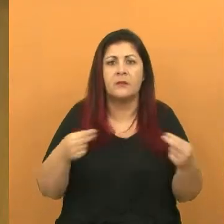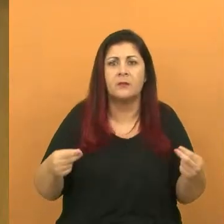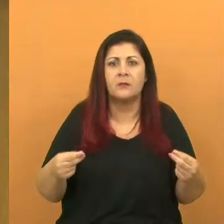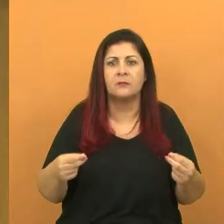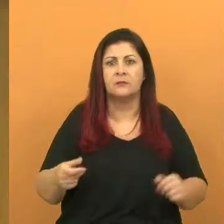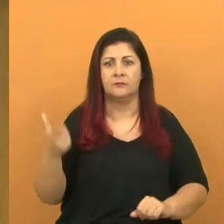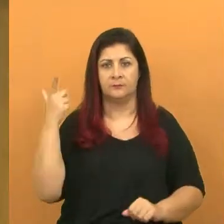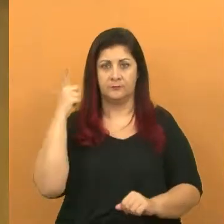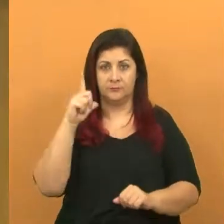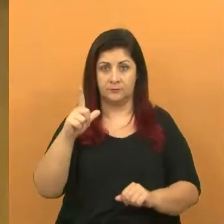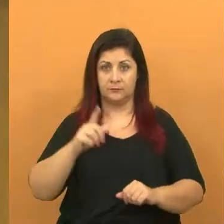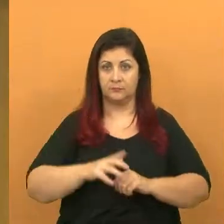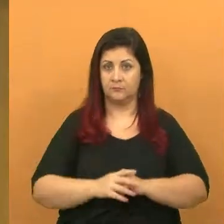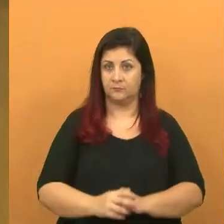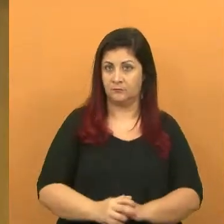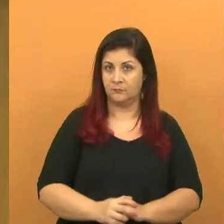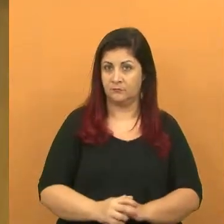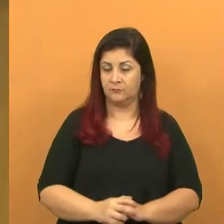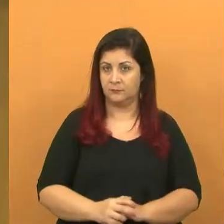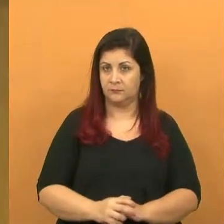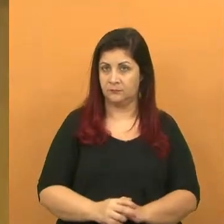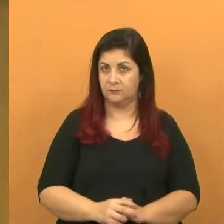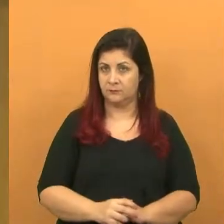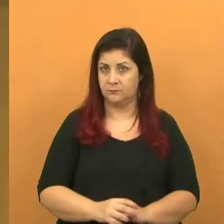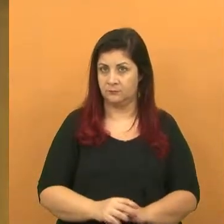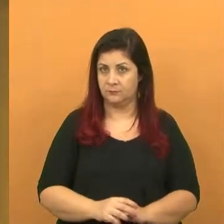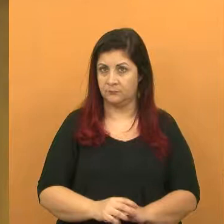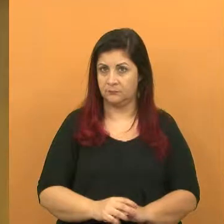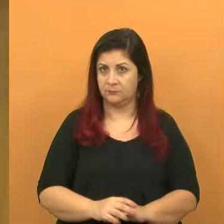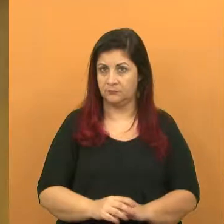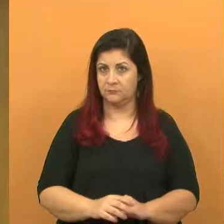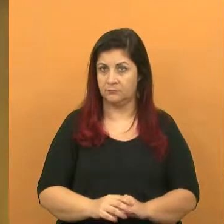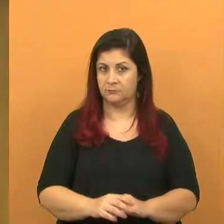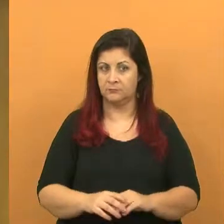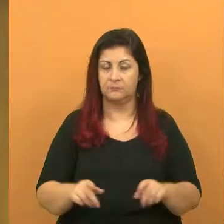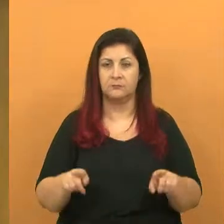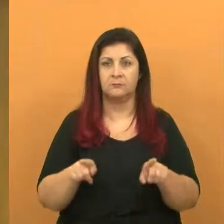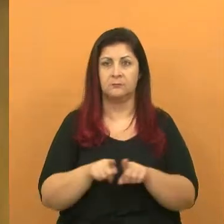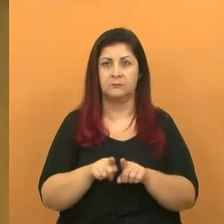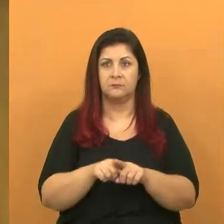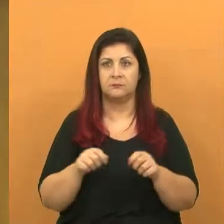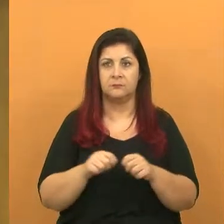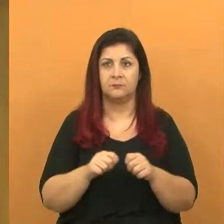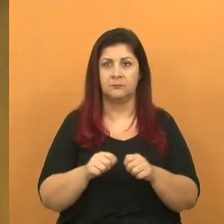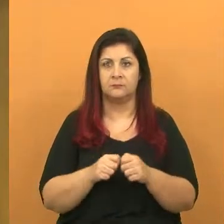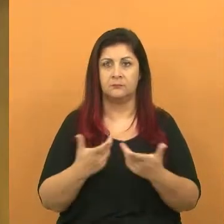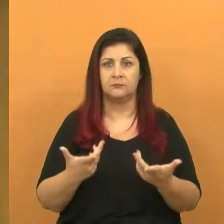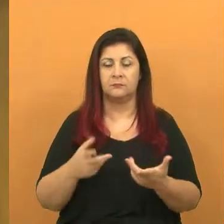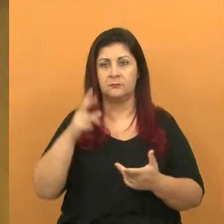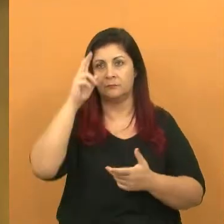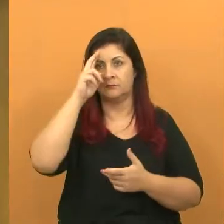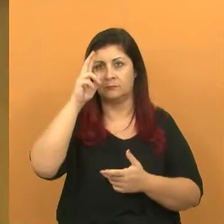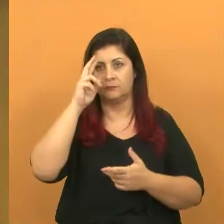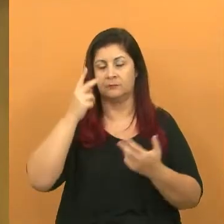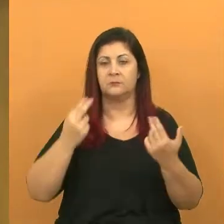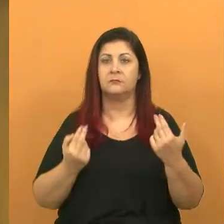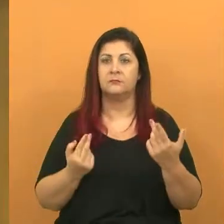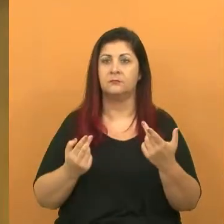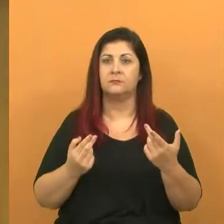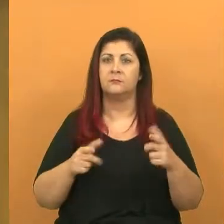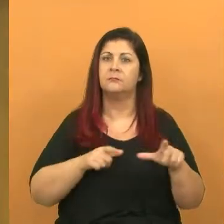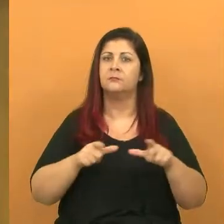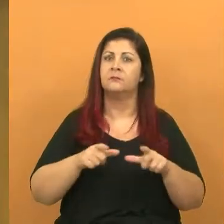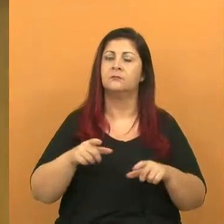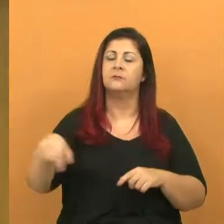gente possa investir, principalmente na contação de história, como é a atividade de vocês. Porque